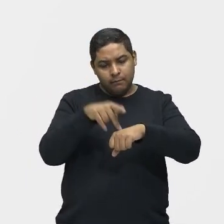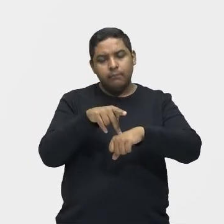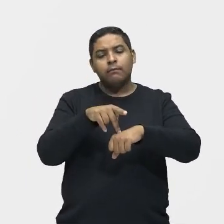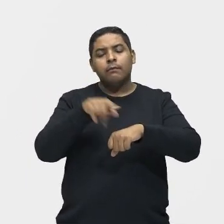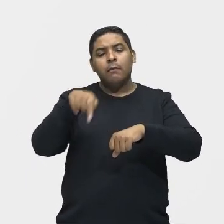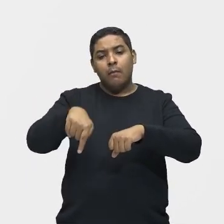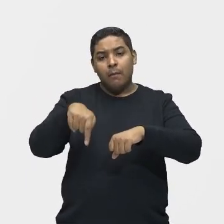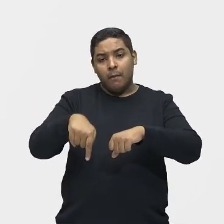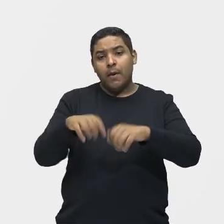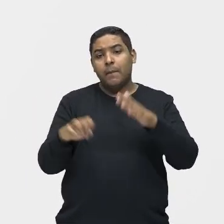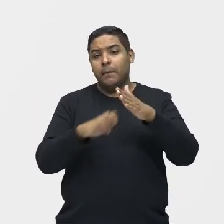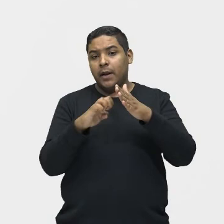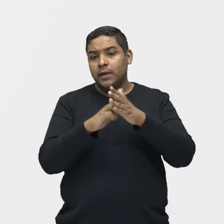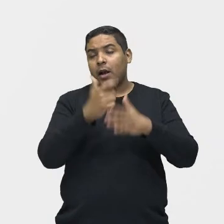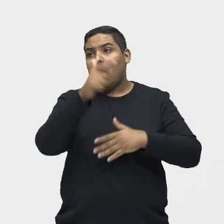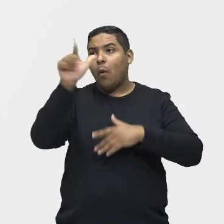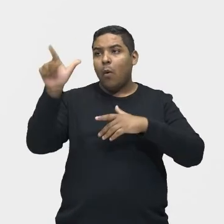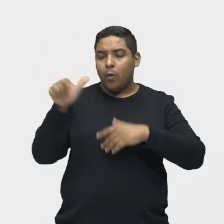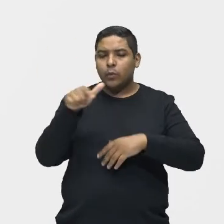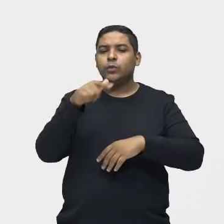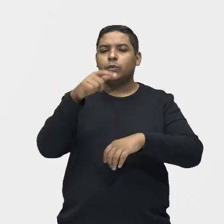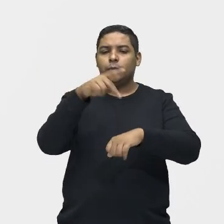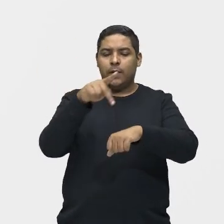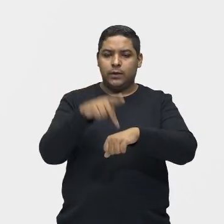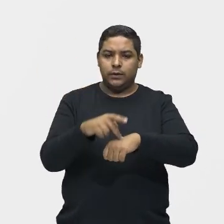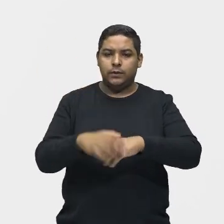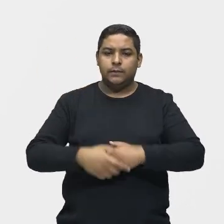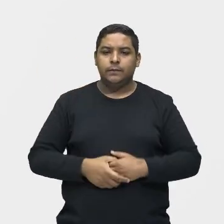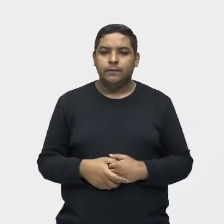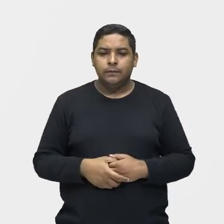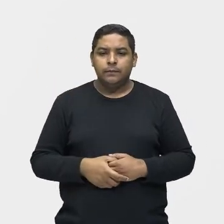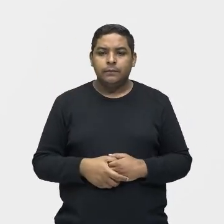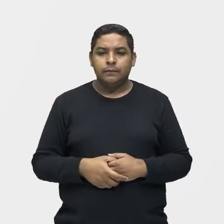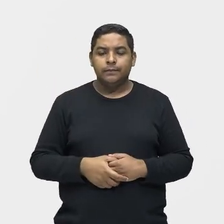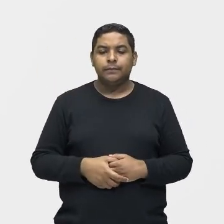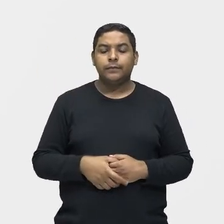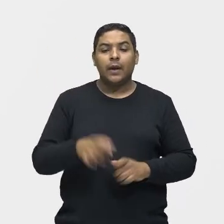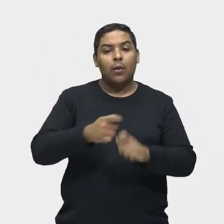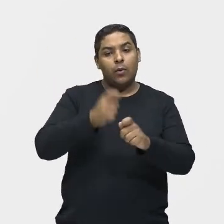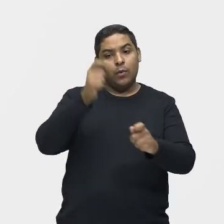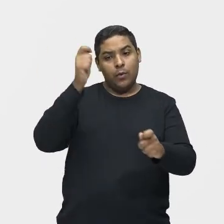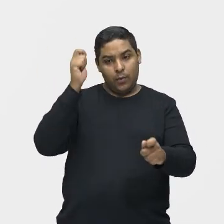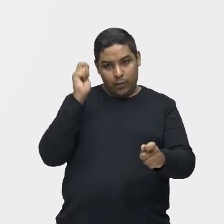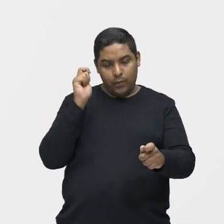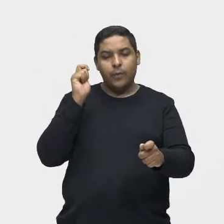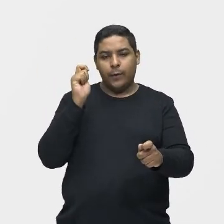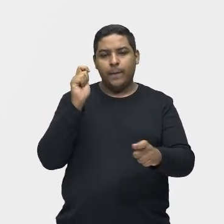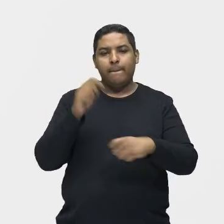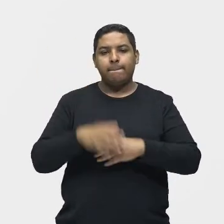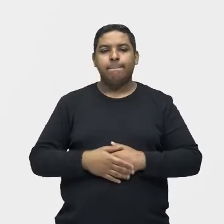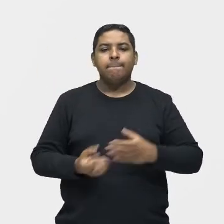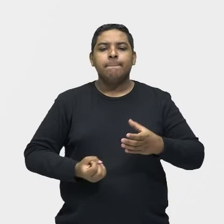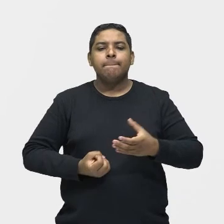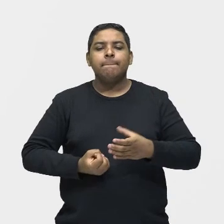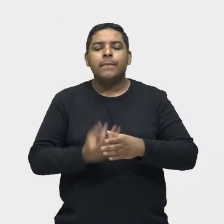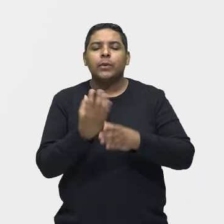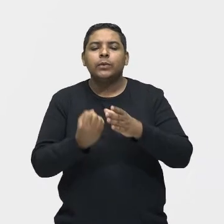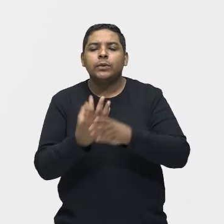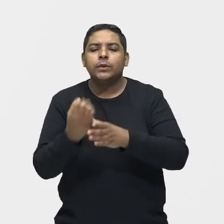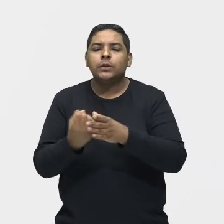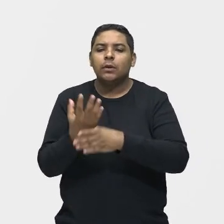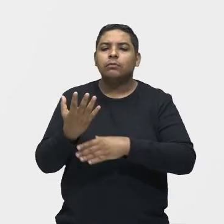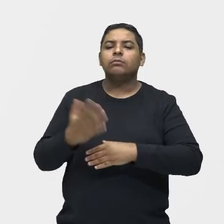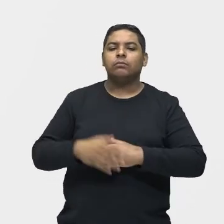territórios. Então, dessa forma, todo o lucro aí da produção das filiais de uma empresa, ela vai ser direcionada